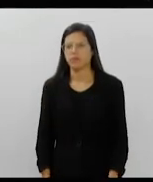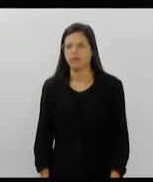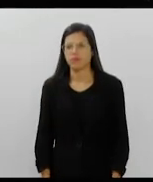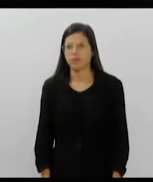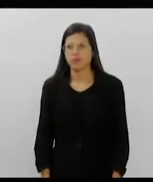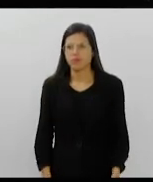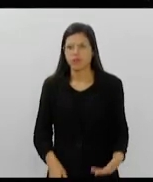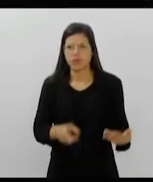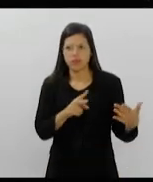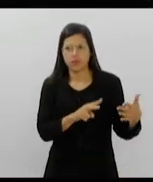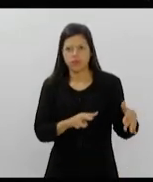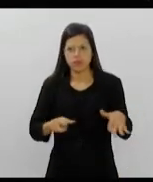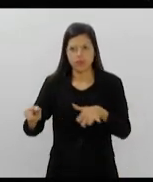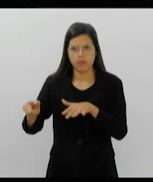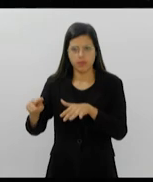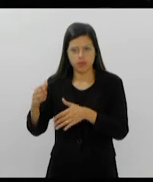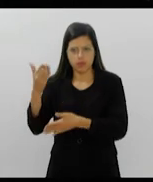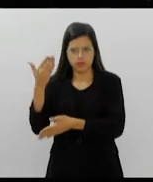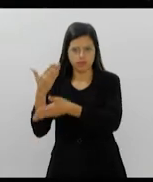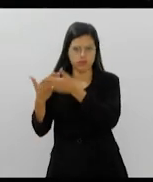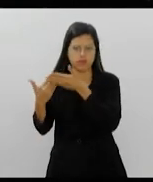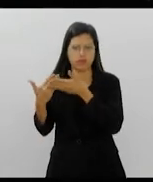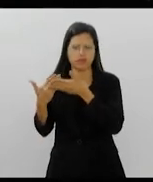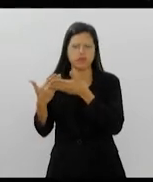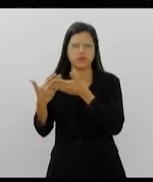na semana passada,